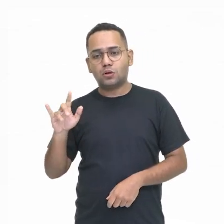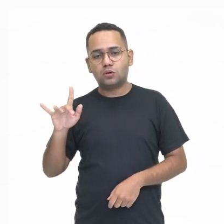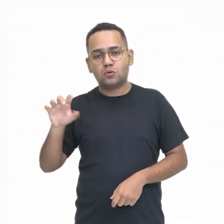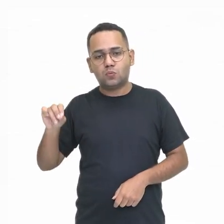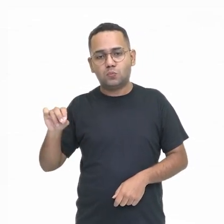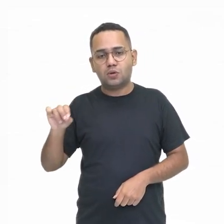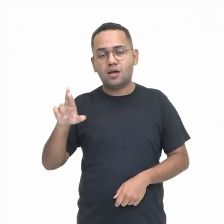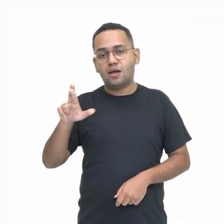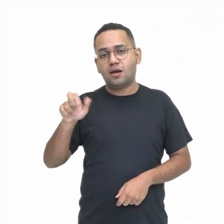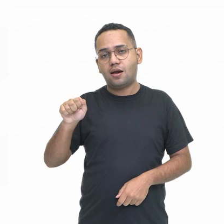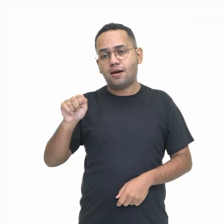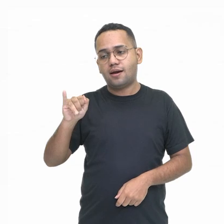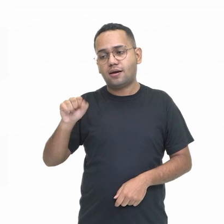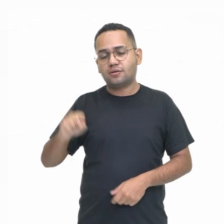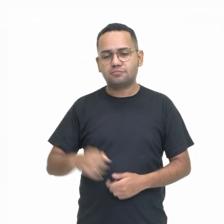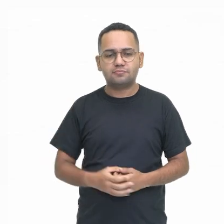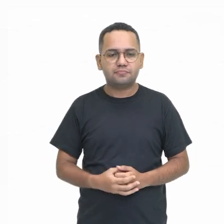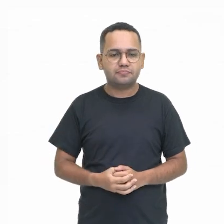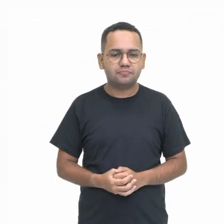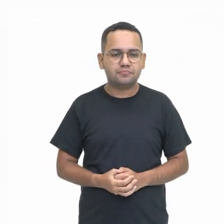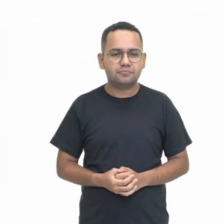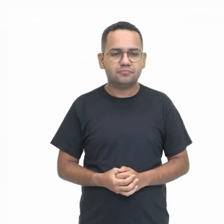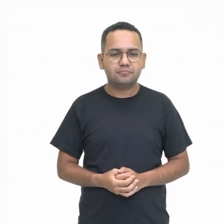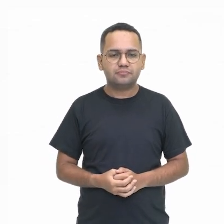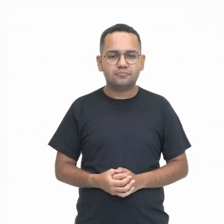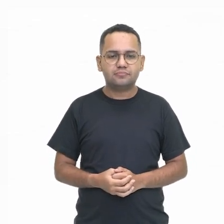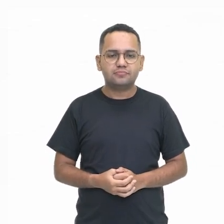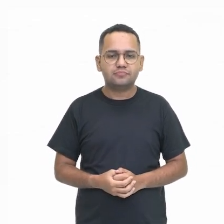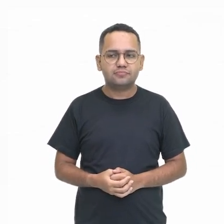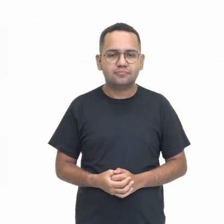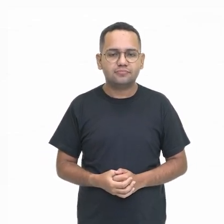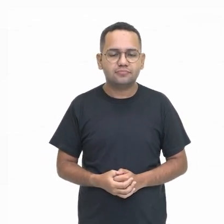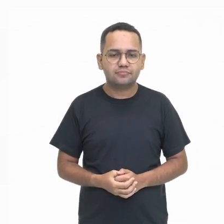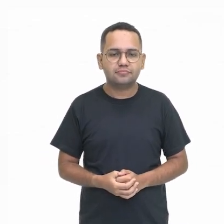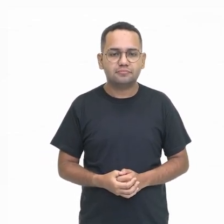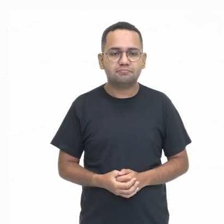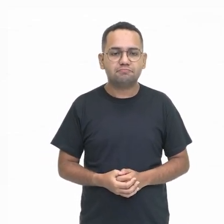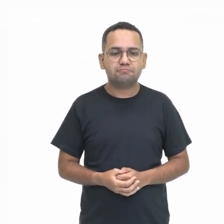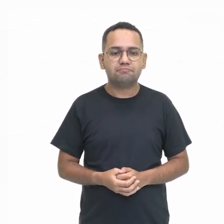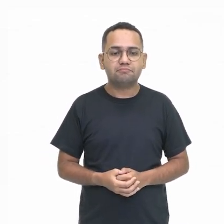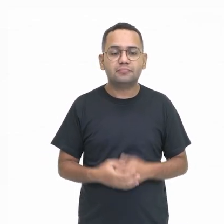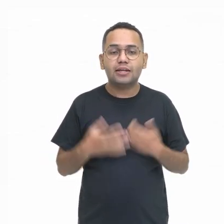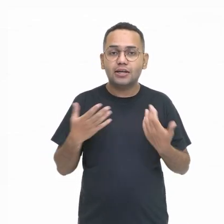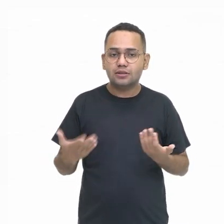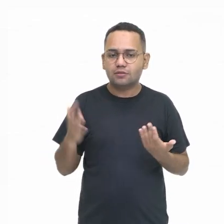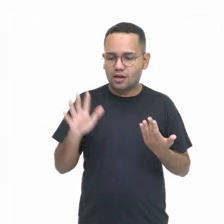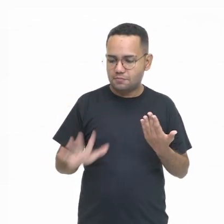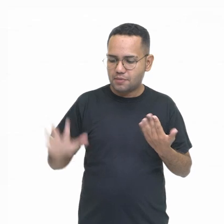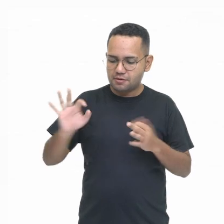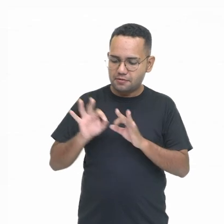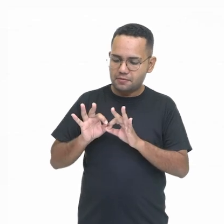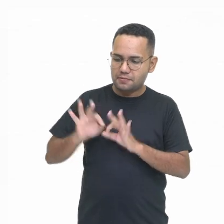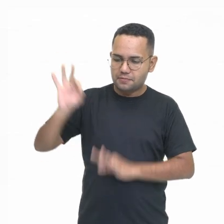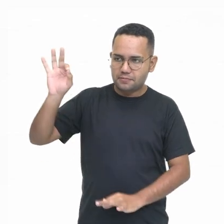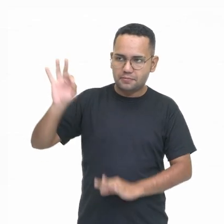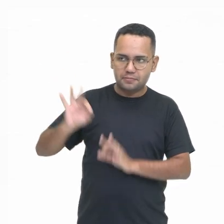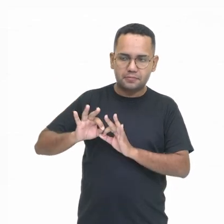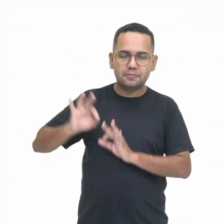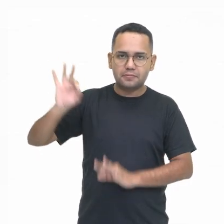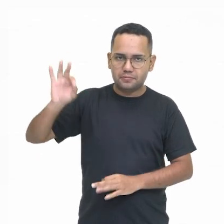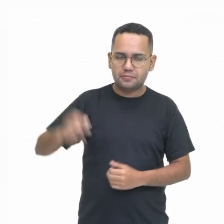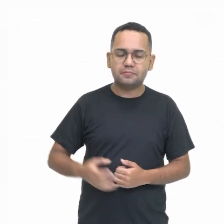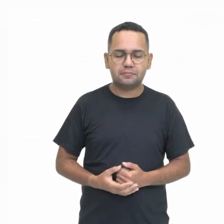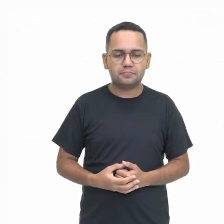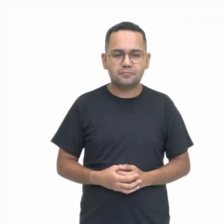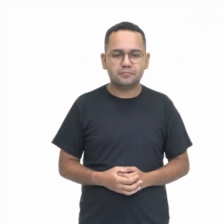alunos, essa função que você tem na tela, nós dizemos que essa função ela é uma função crescente. Esta